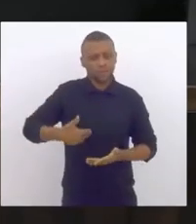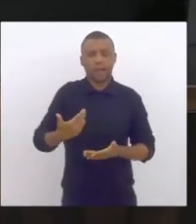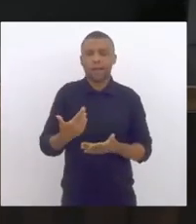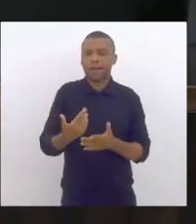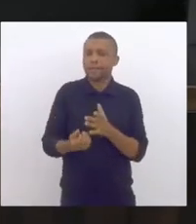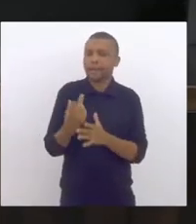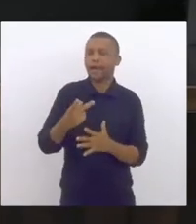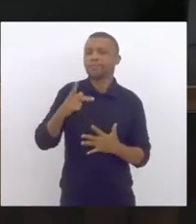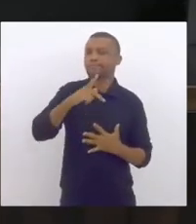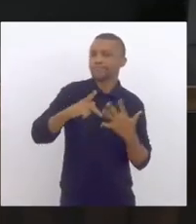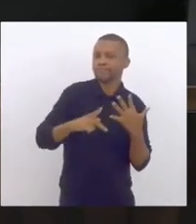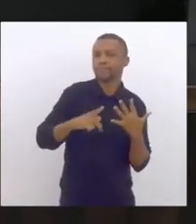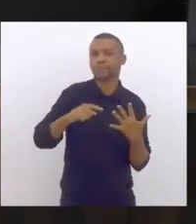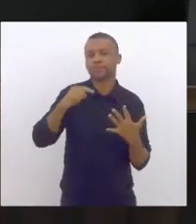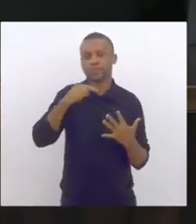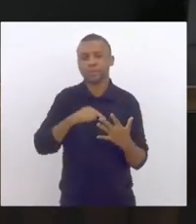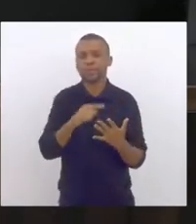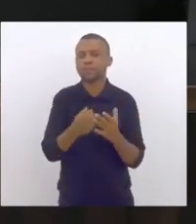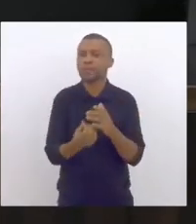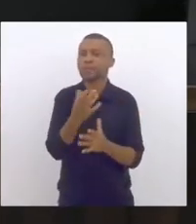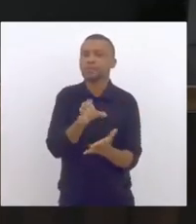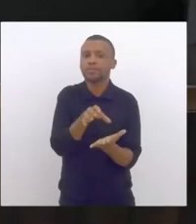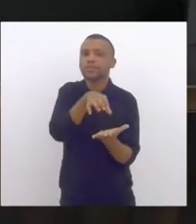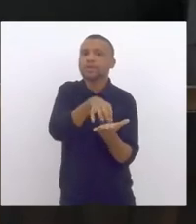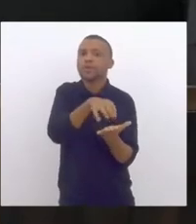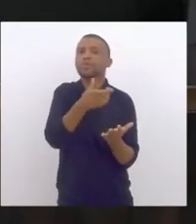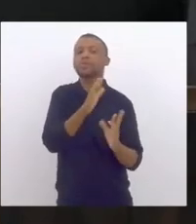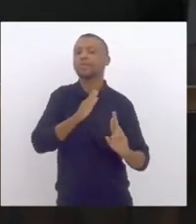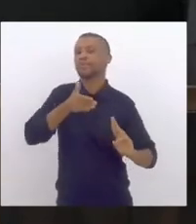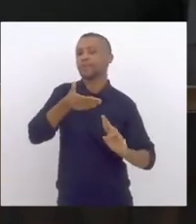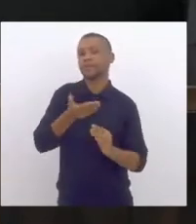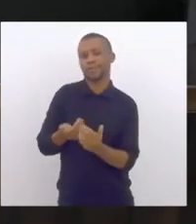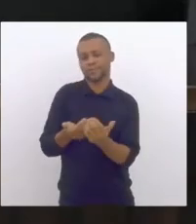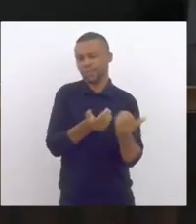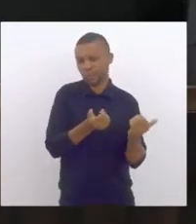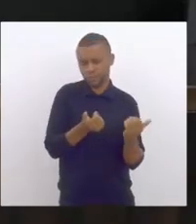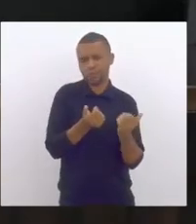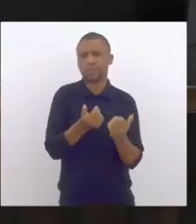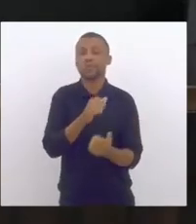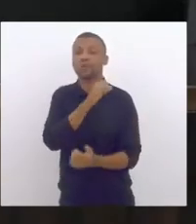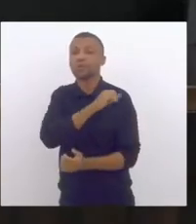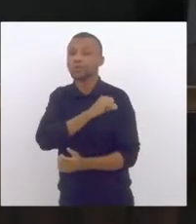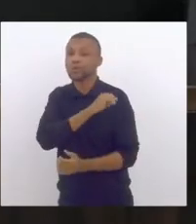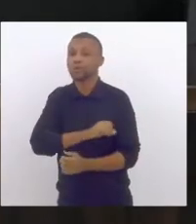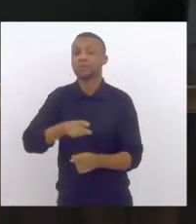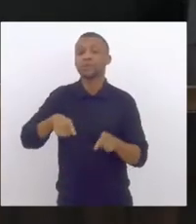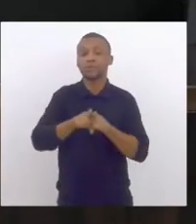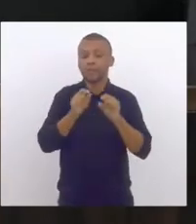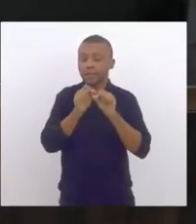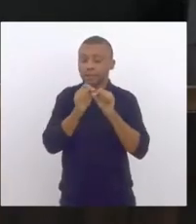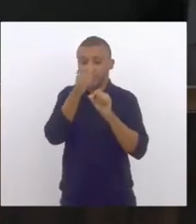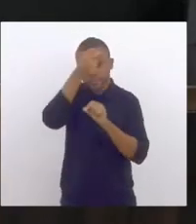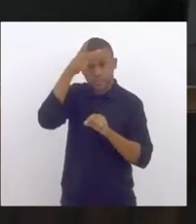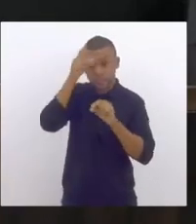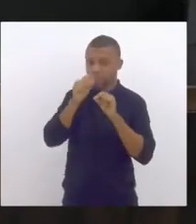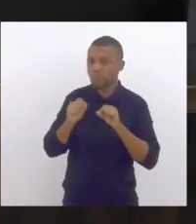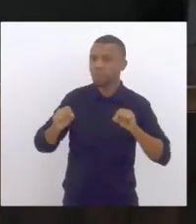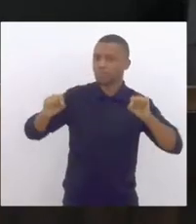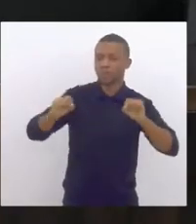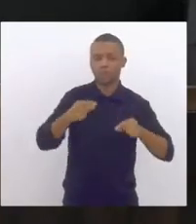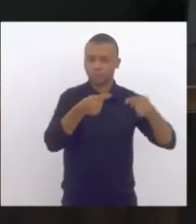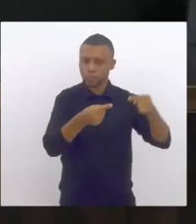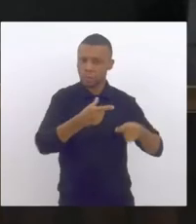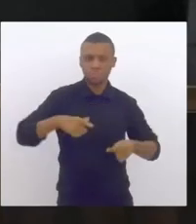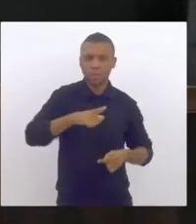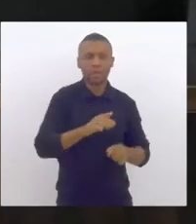de centros de referência da juventude no âmbito do Estado do Rio de Janeiro e da outras providências. Em discussão. Não havendo quem queira discutir,